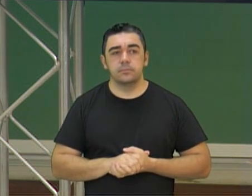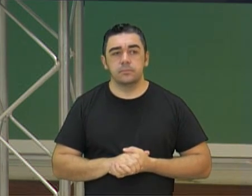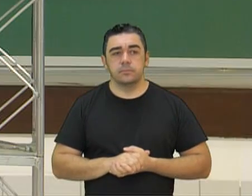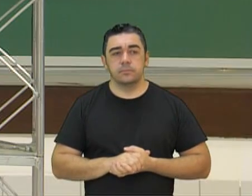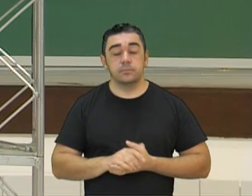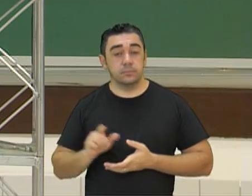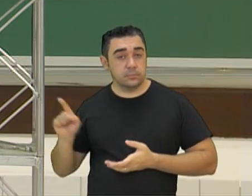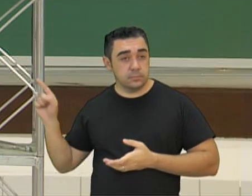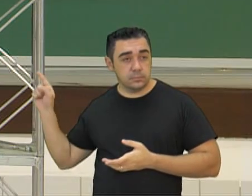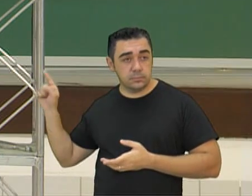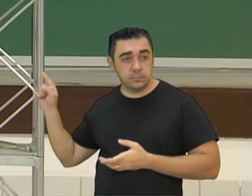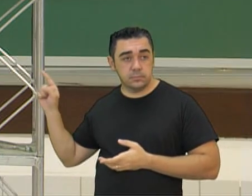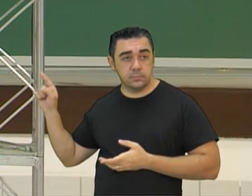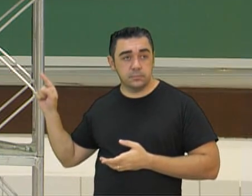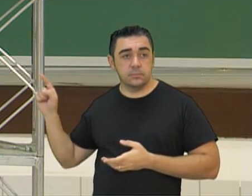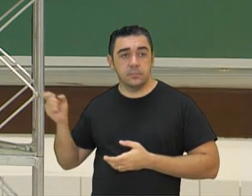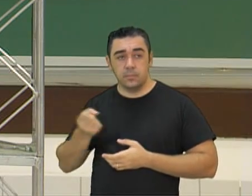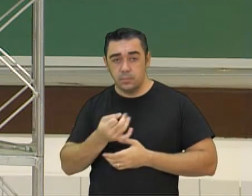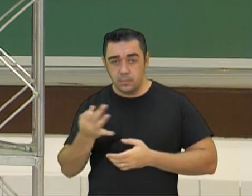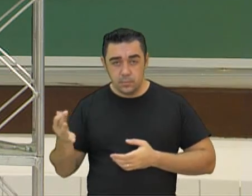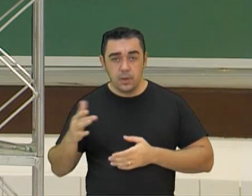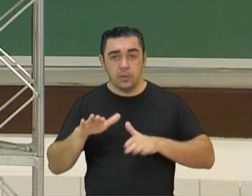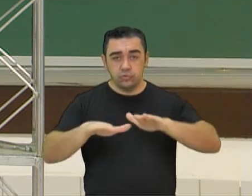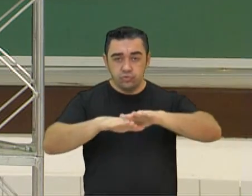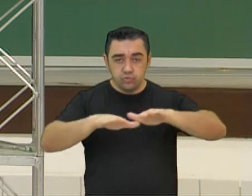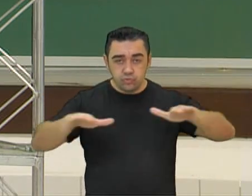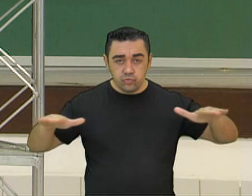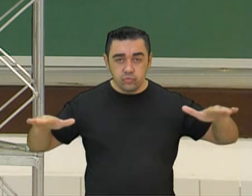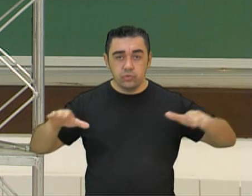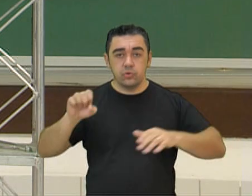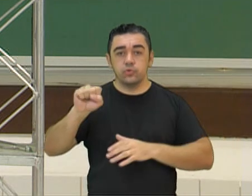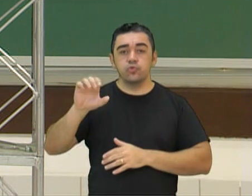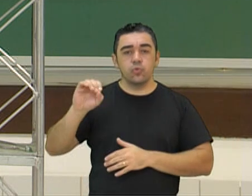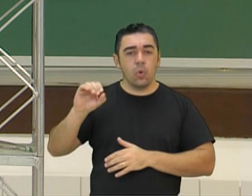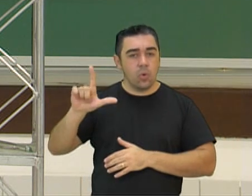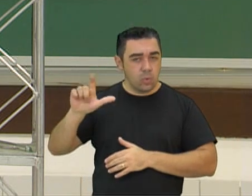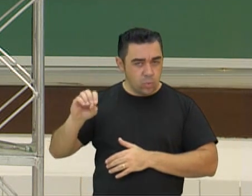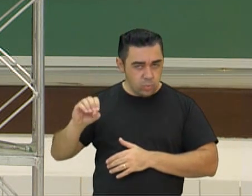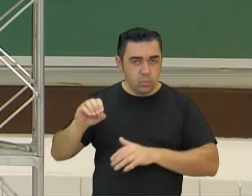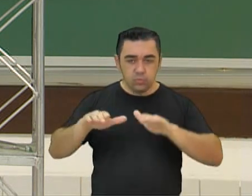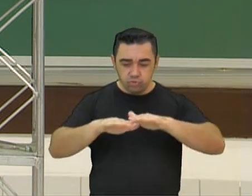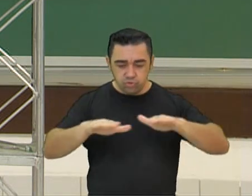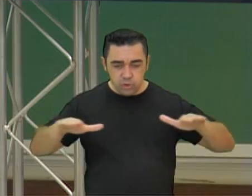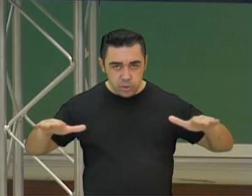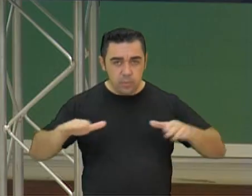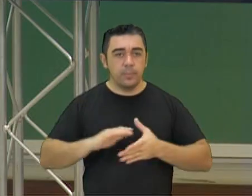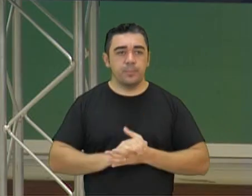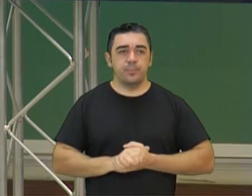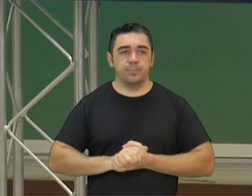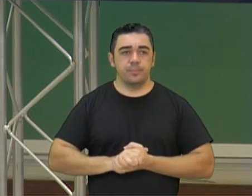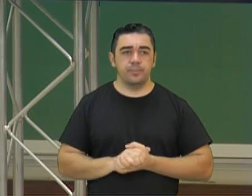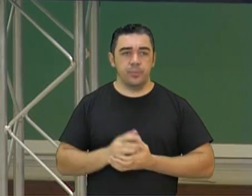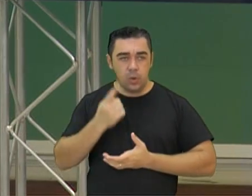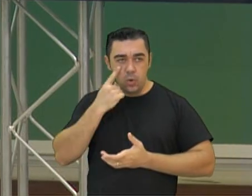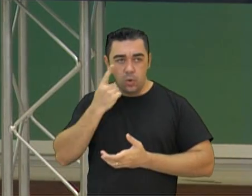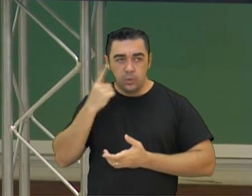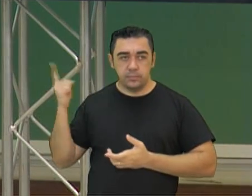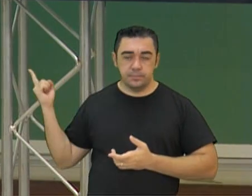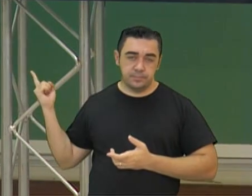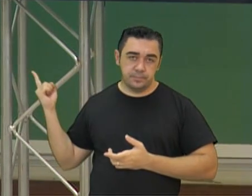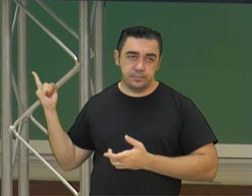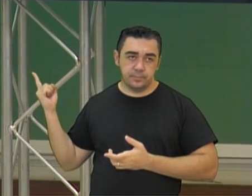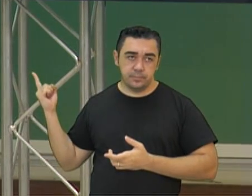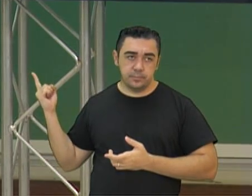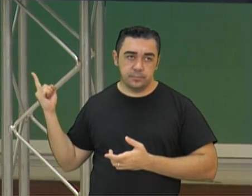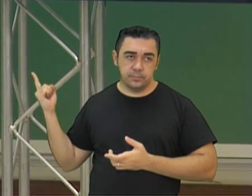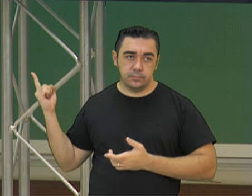Bom, aqui eu tenho algumas imagens do Pilates de solo, para vocês verem, né? Então, aqui eu tenho, ó, tá